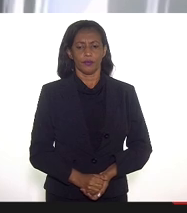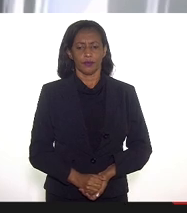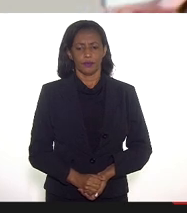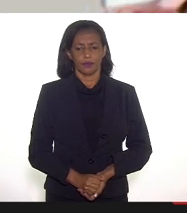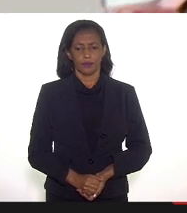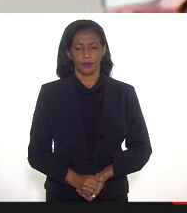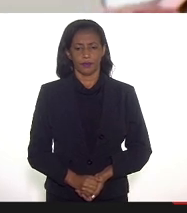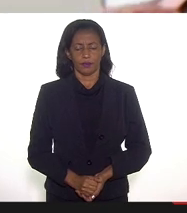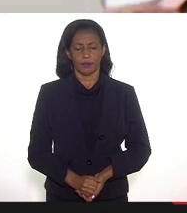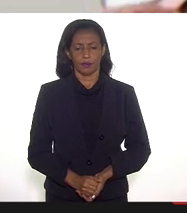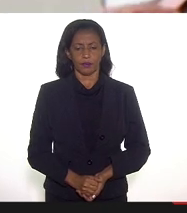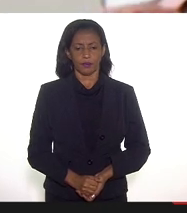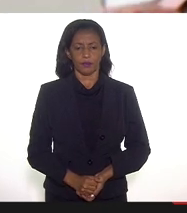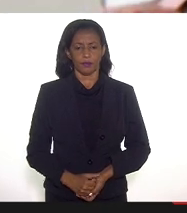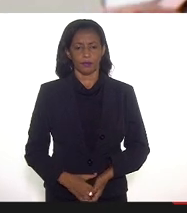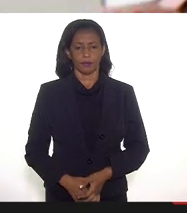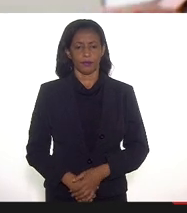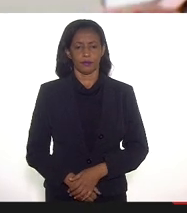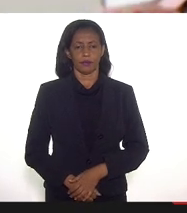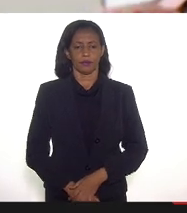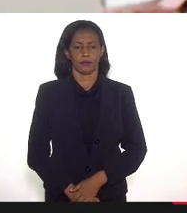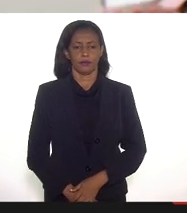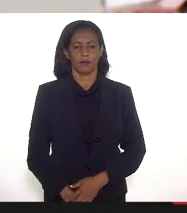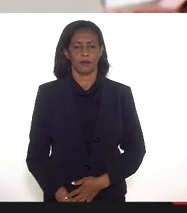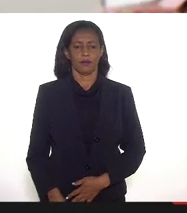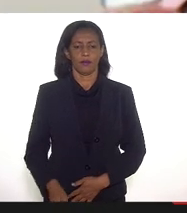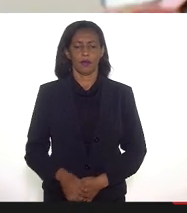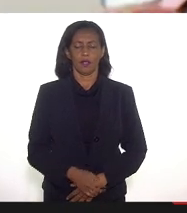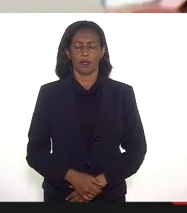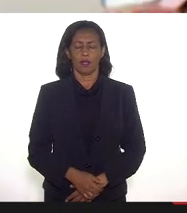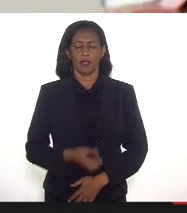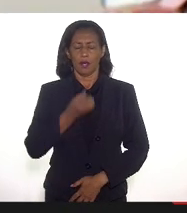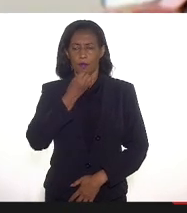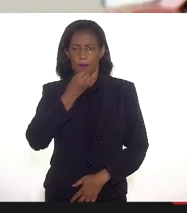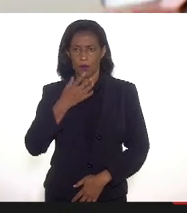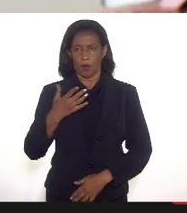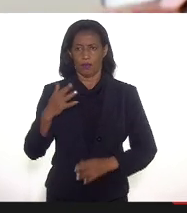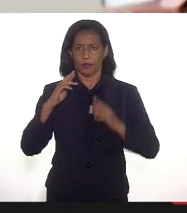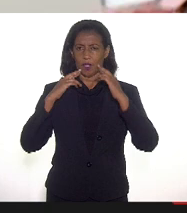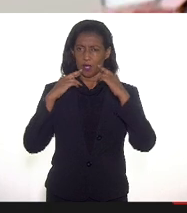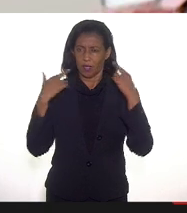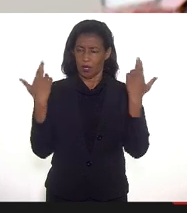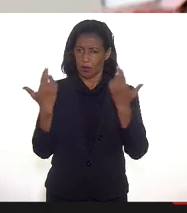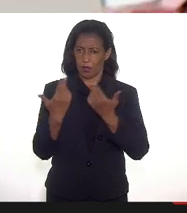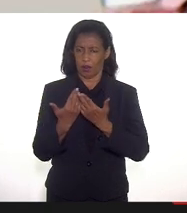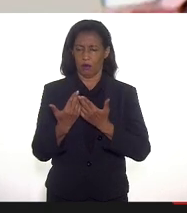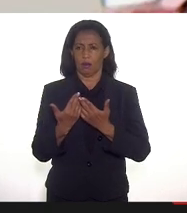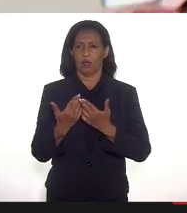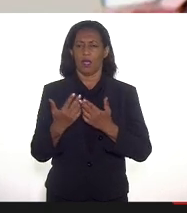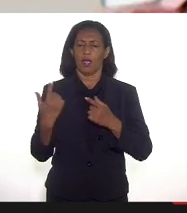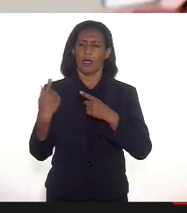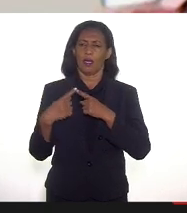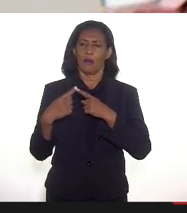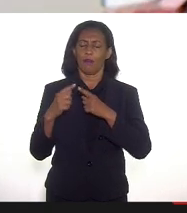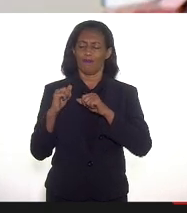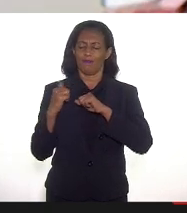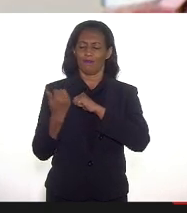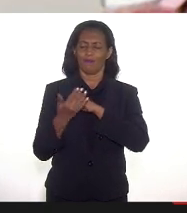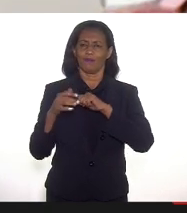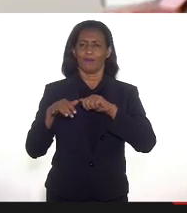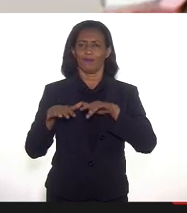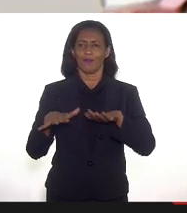Bom, acho que essa audiência, ela evidentemente, por se dar no contexto da pandemia, ela tem como